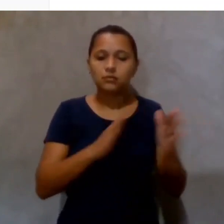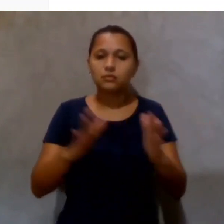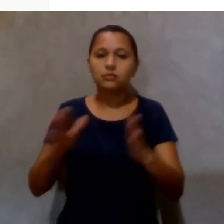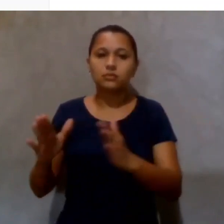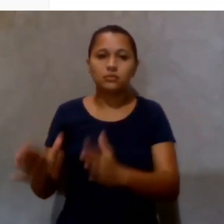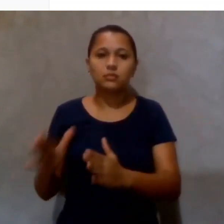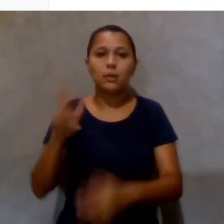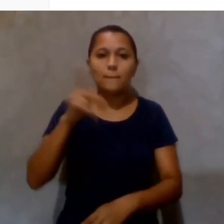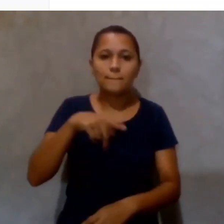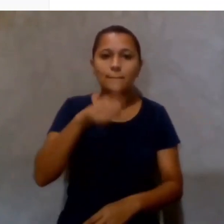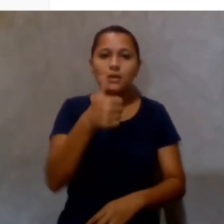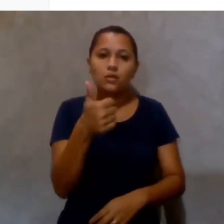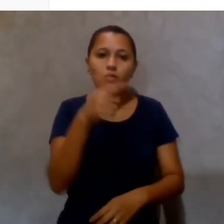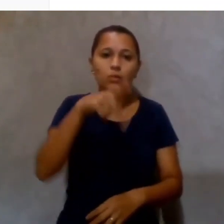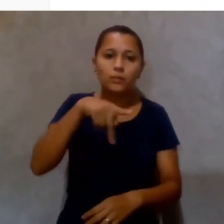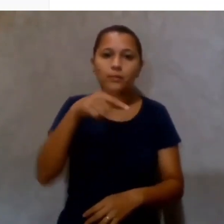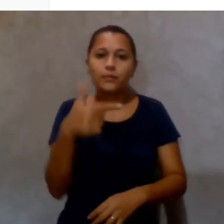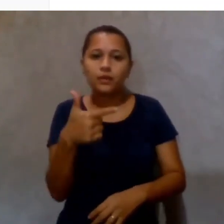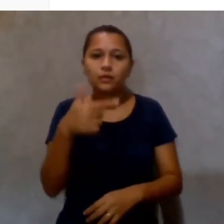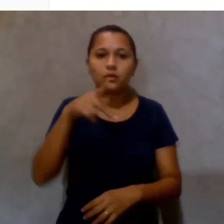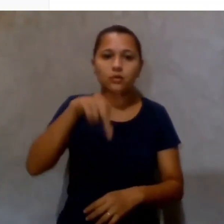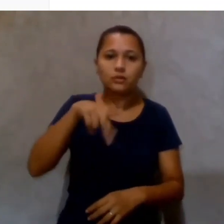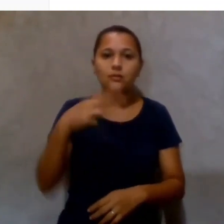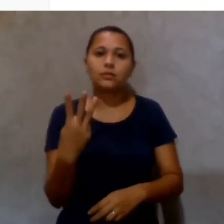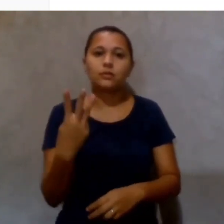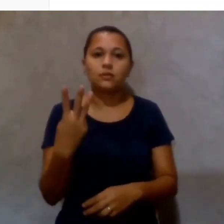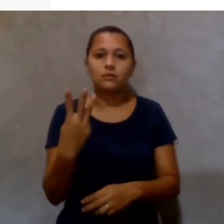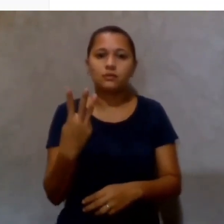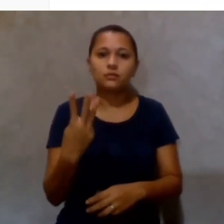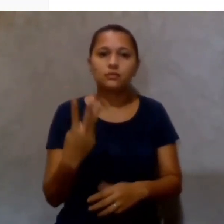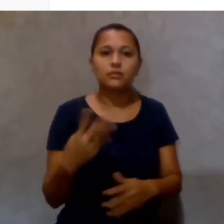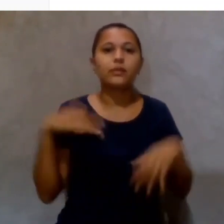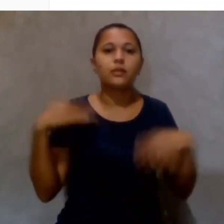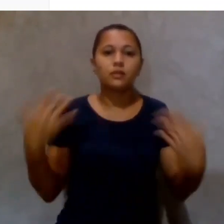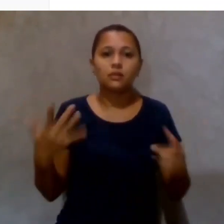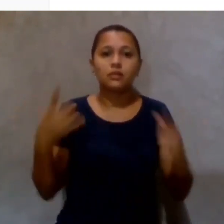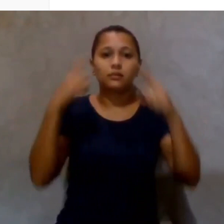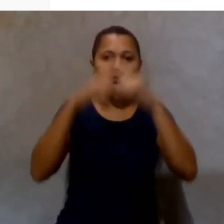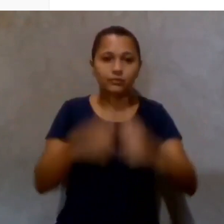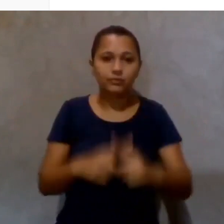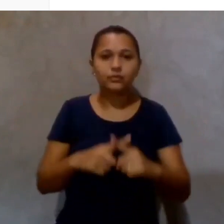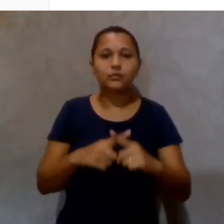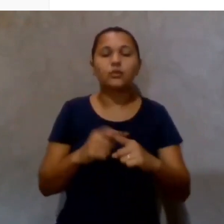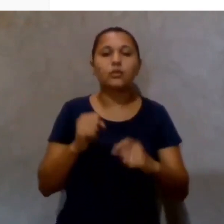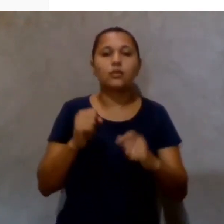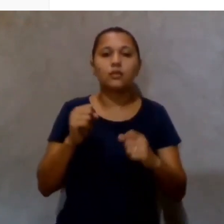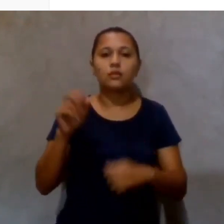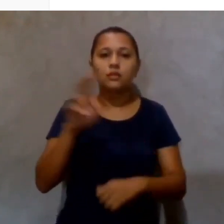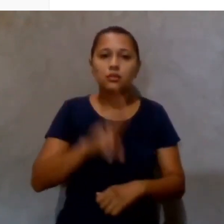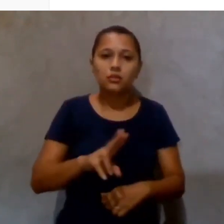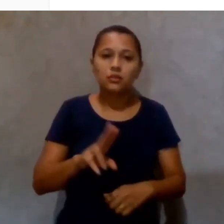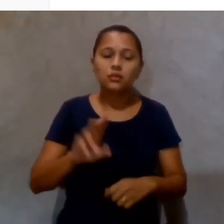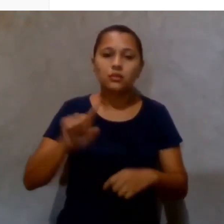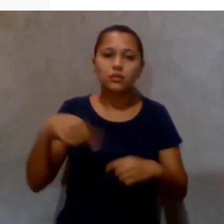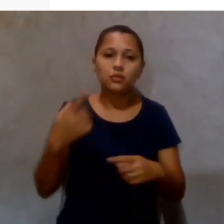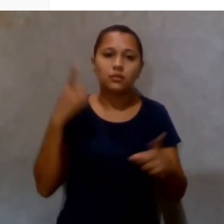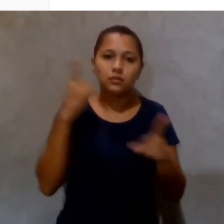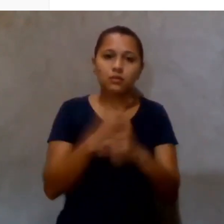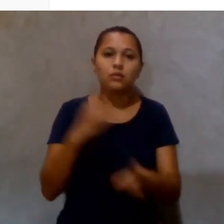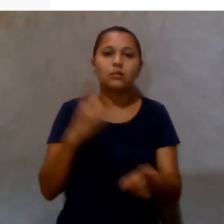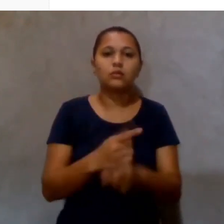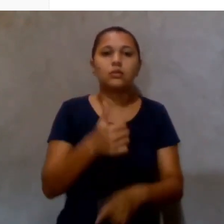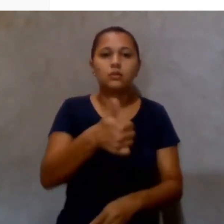P1, P2 e P3. Fazendo essa multiplicação, nós vamos obter 10 vezes